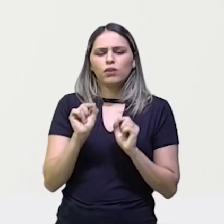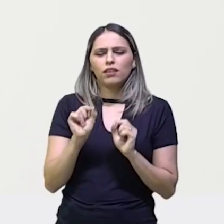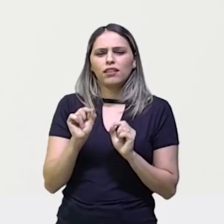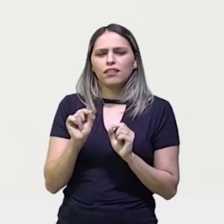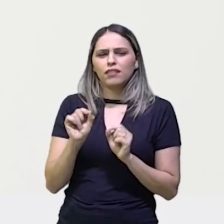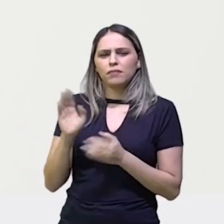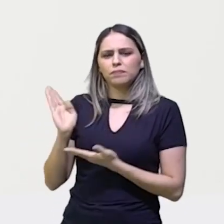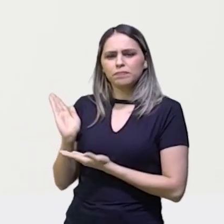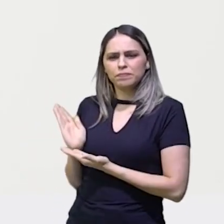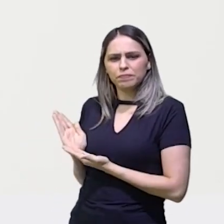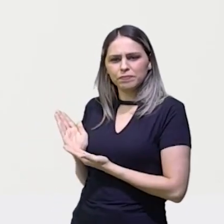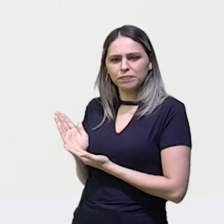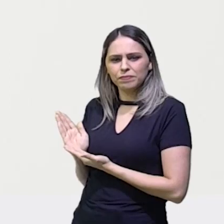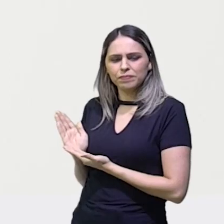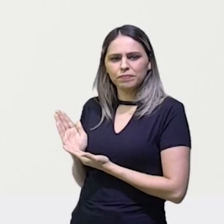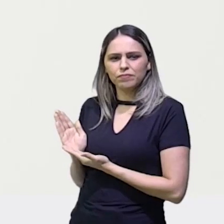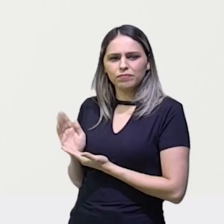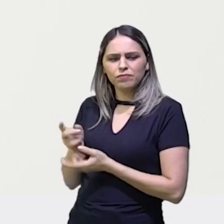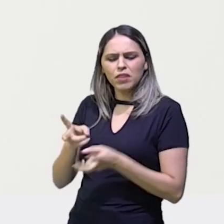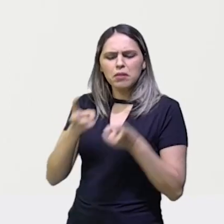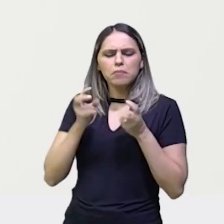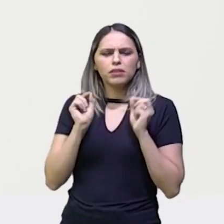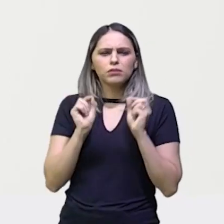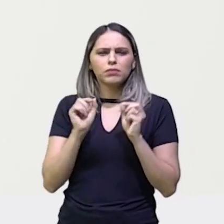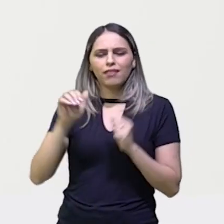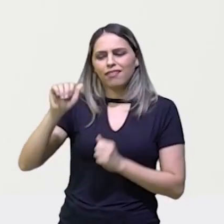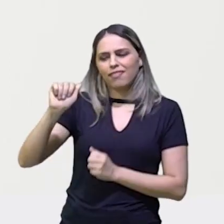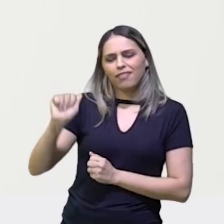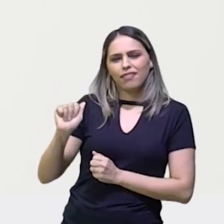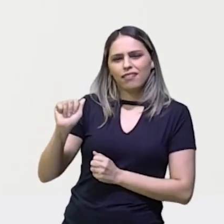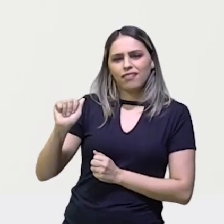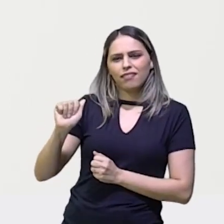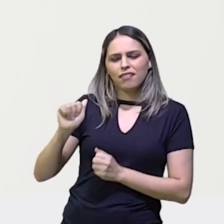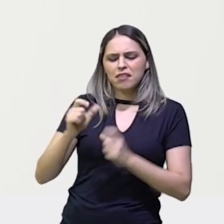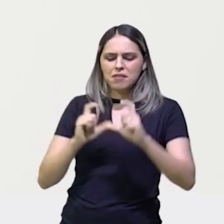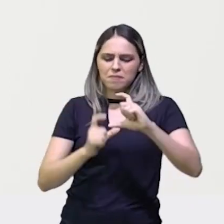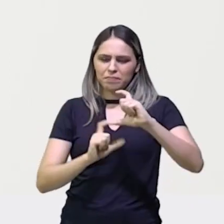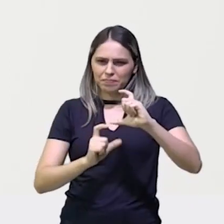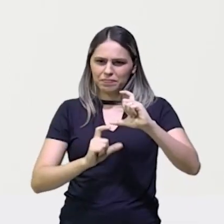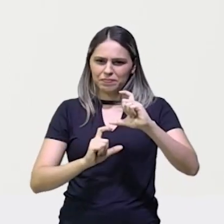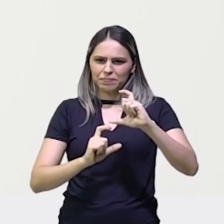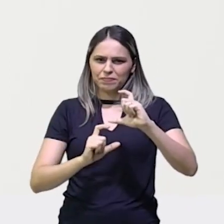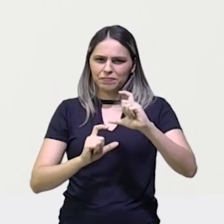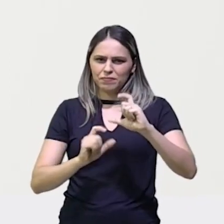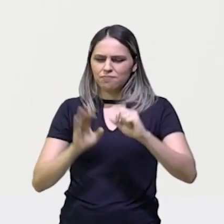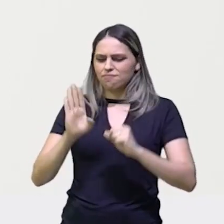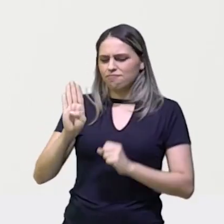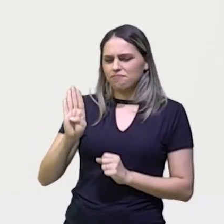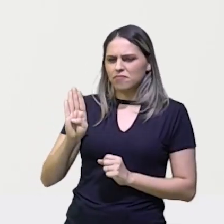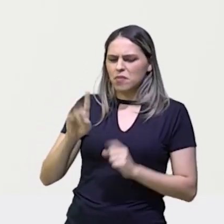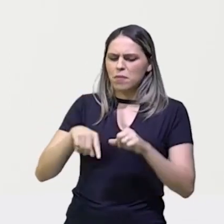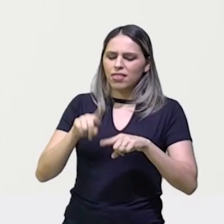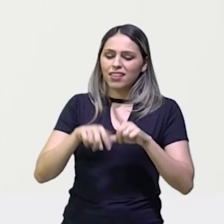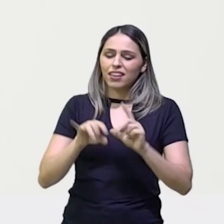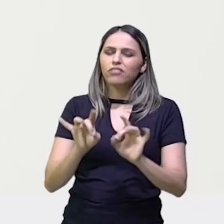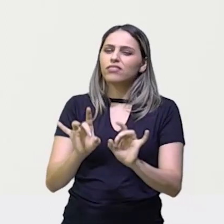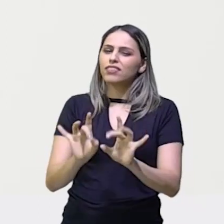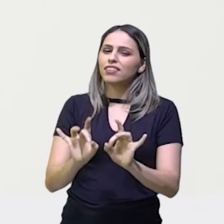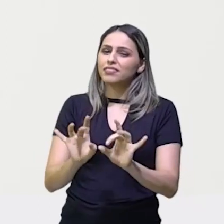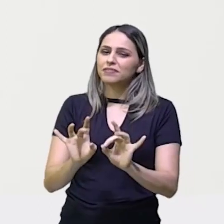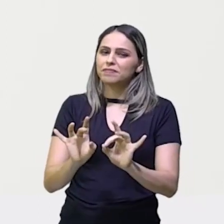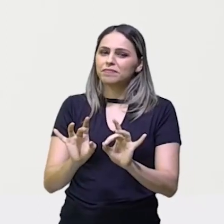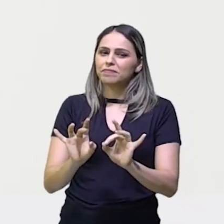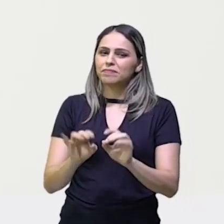nossa questão de hoje. Olha só, letra A é um gibi? Letra B é embalagem